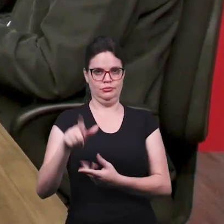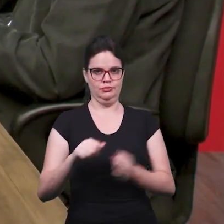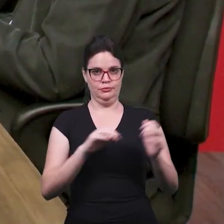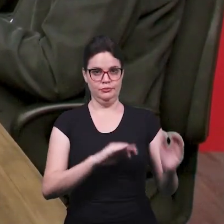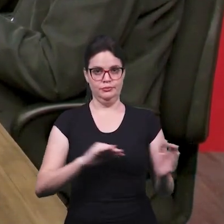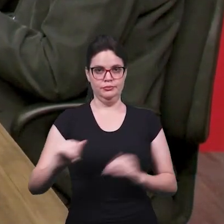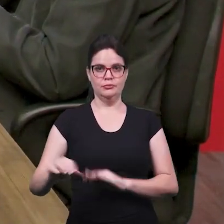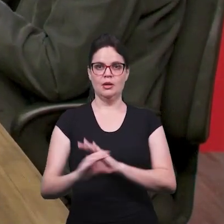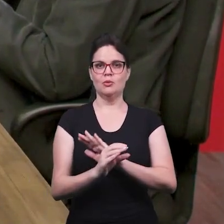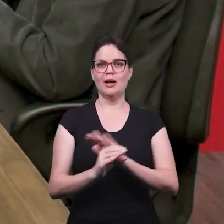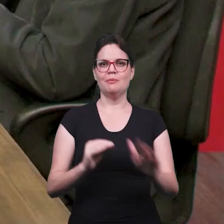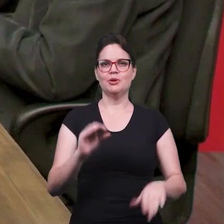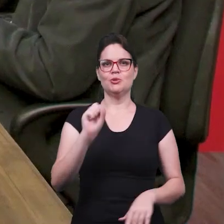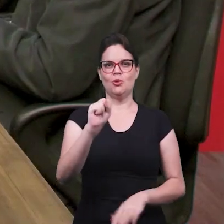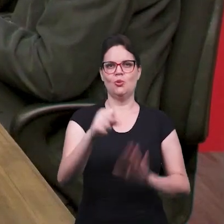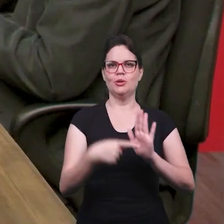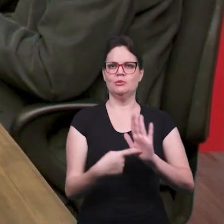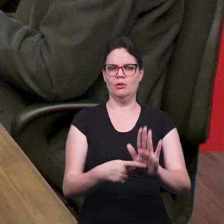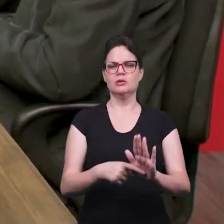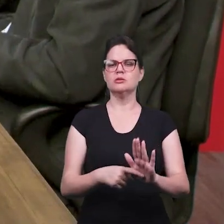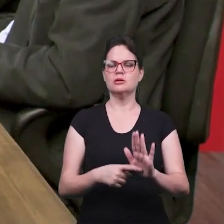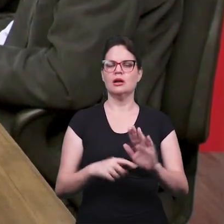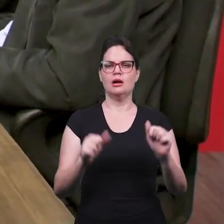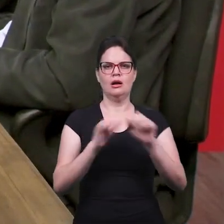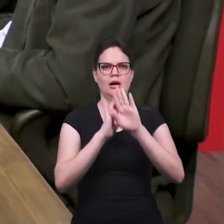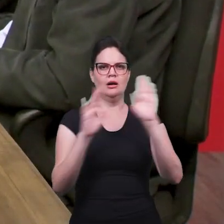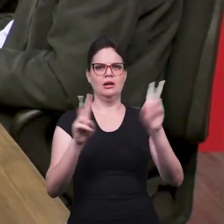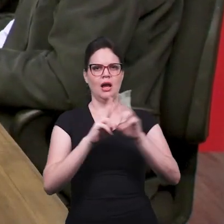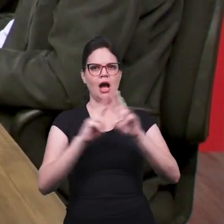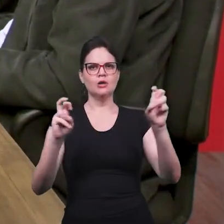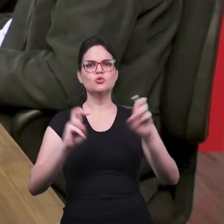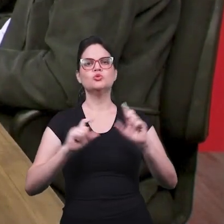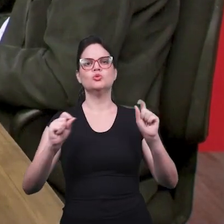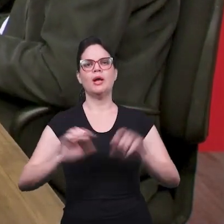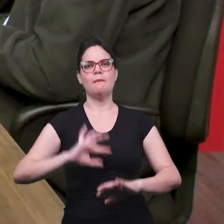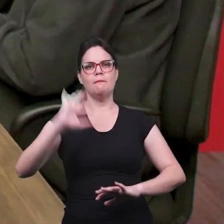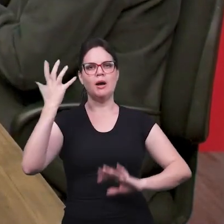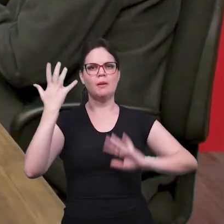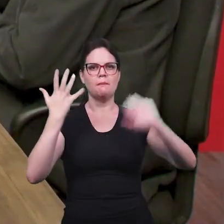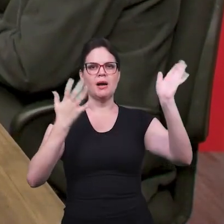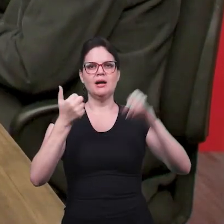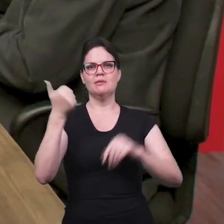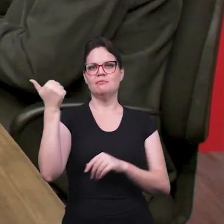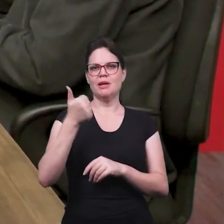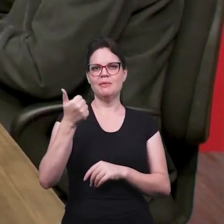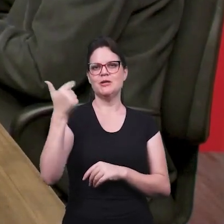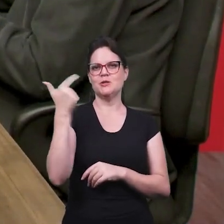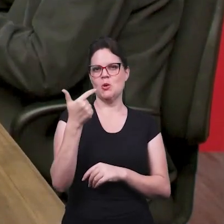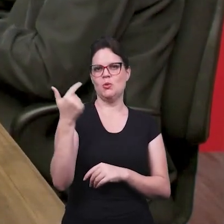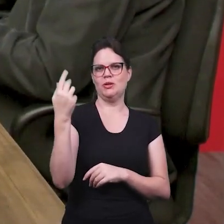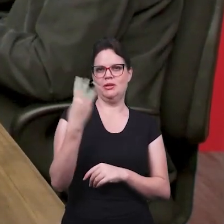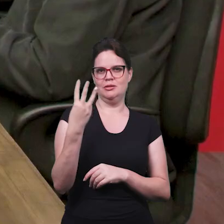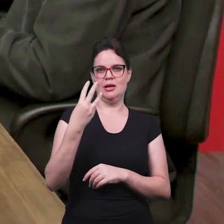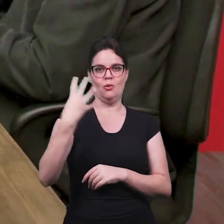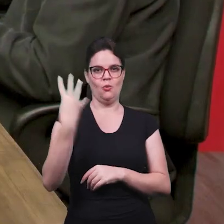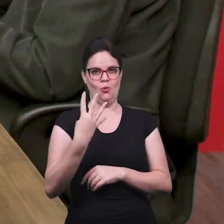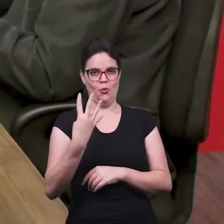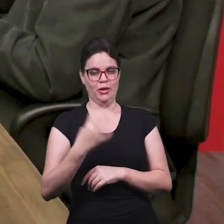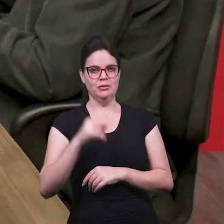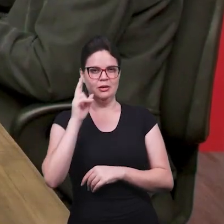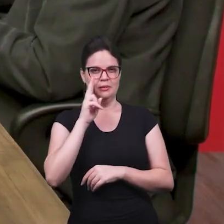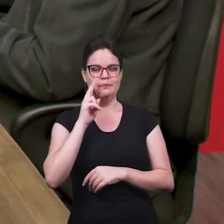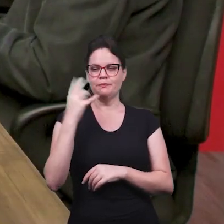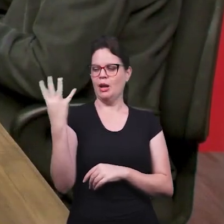das trombetas e festas, quando falou do toque das trombetas. Quarta trombeta é a profecia que a